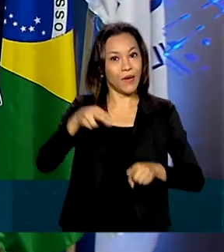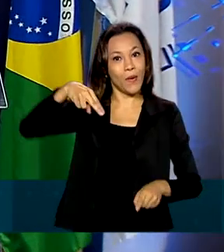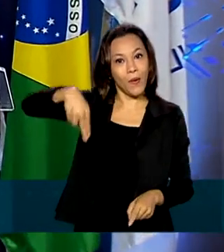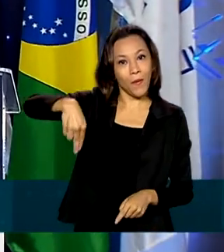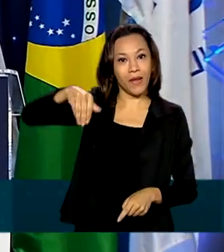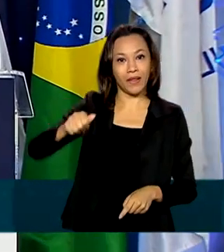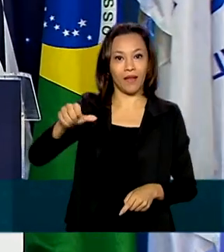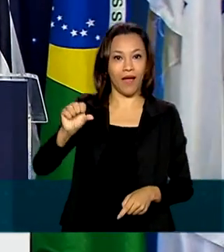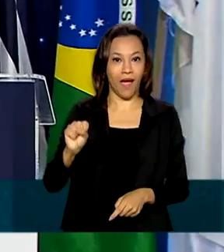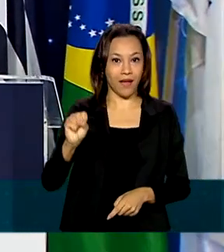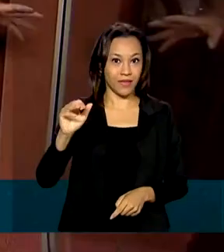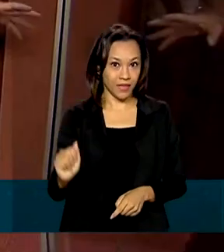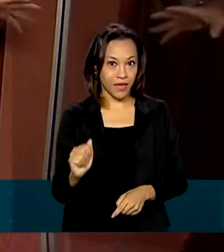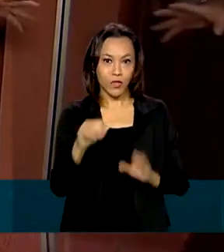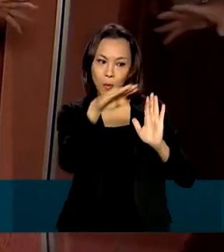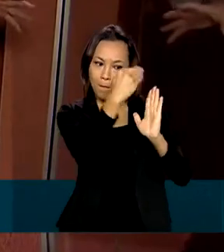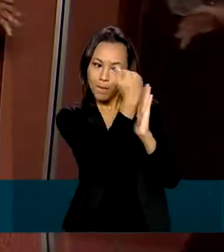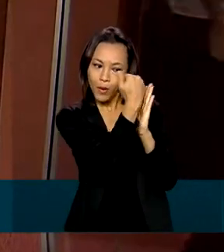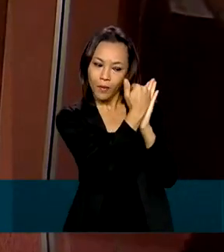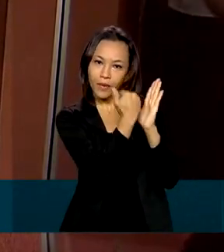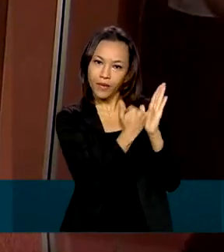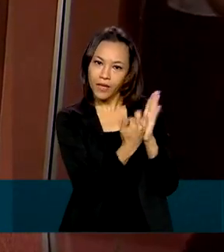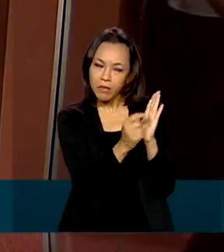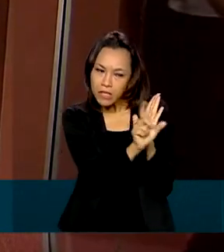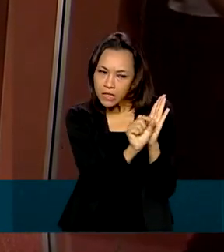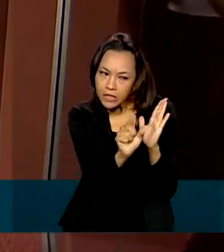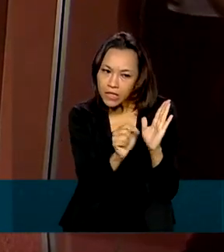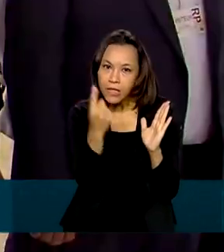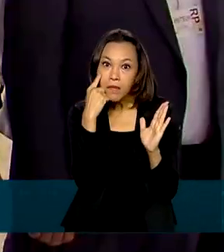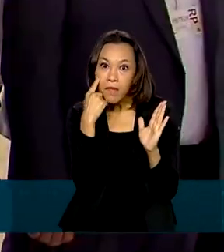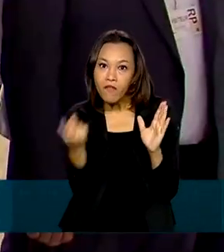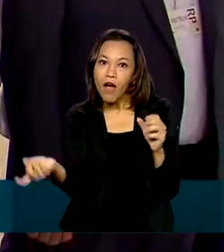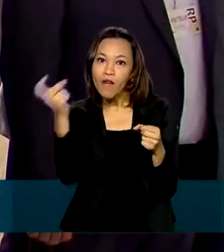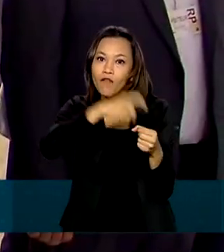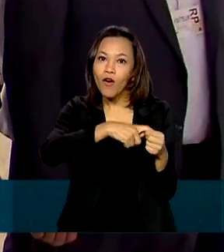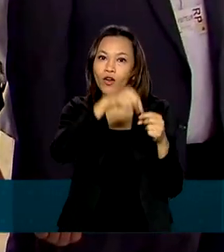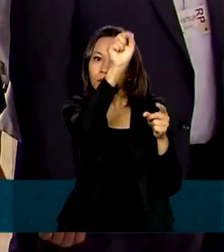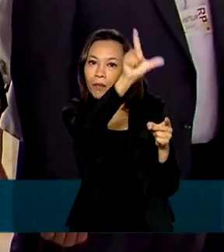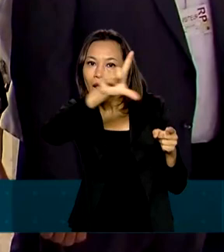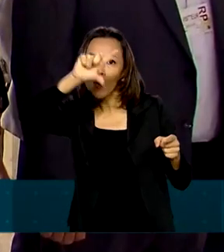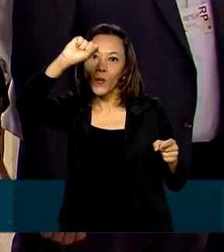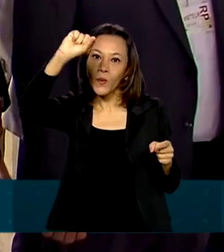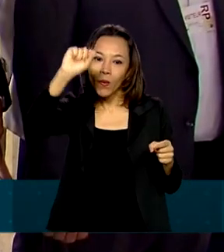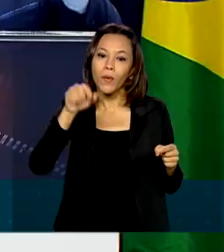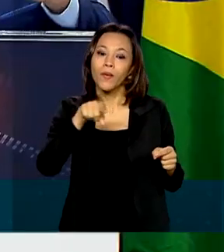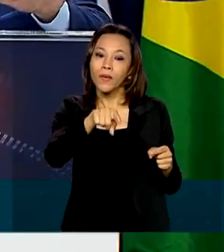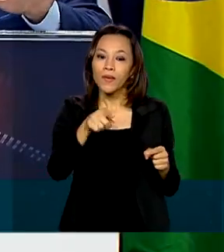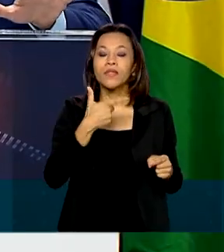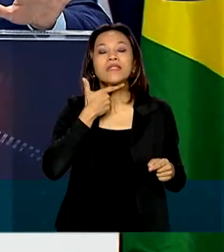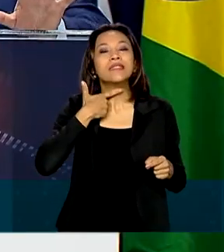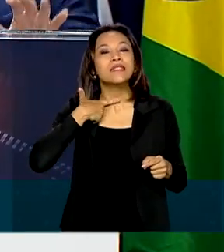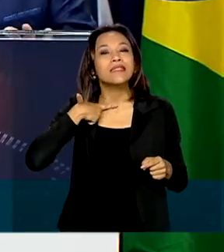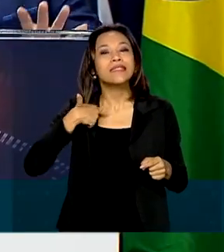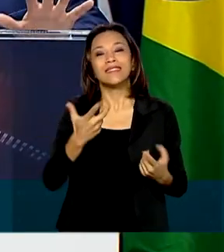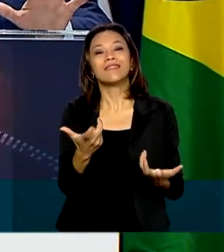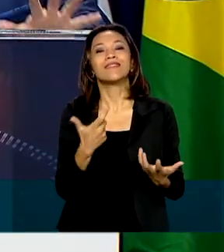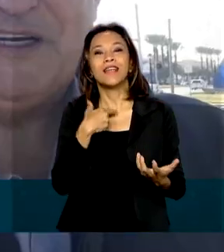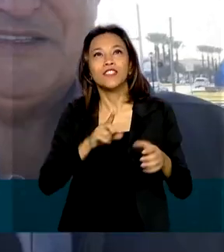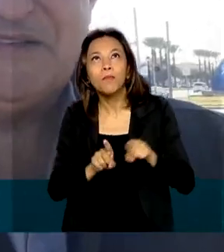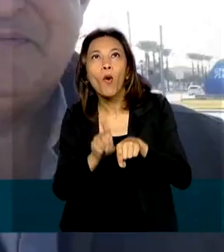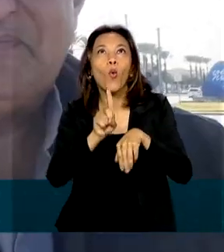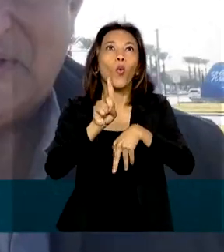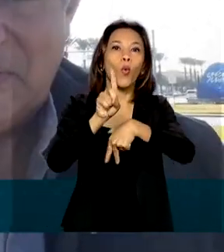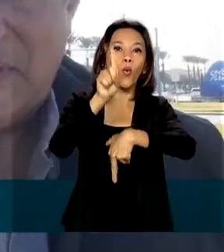um programa seleto que prevê o retorno à Lua. E para quem tem o sonho de desbravar o espaço,